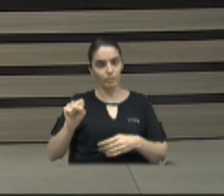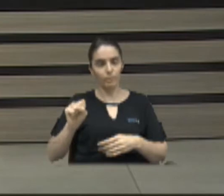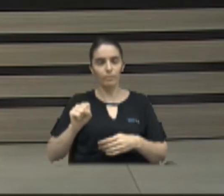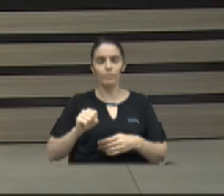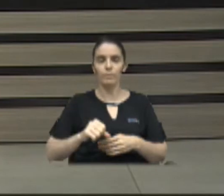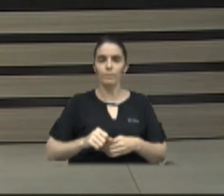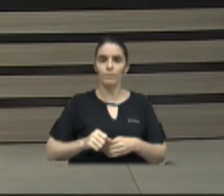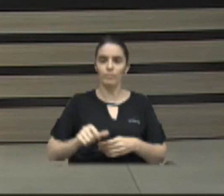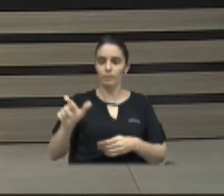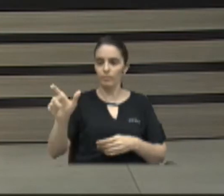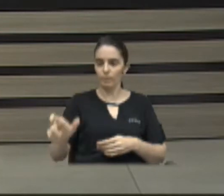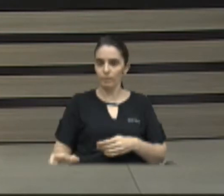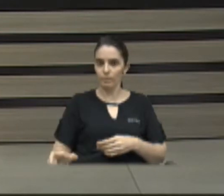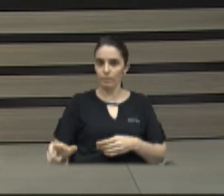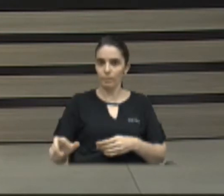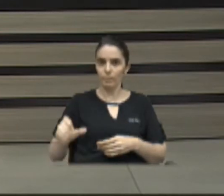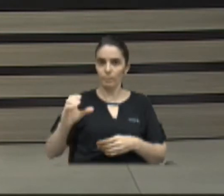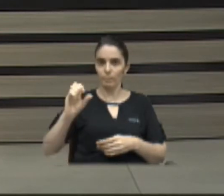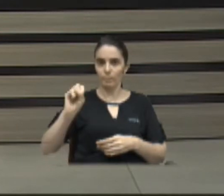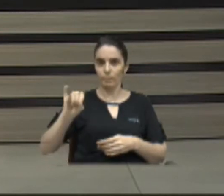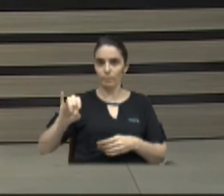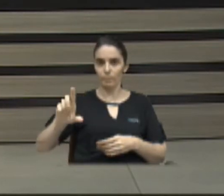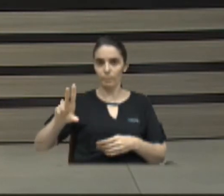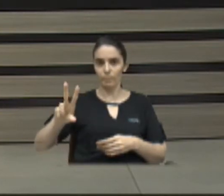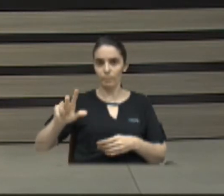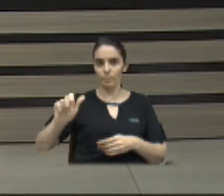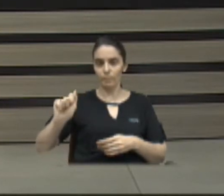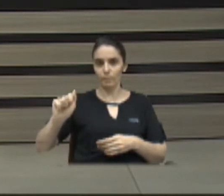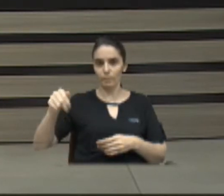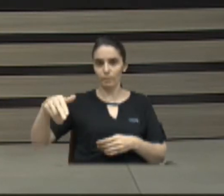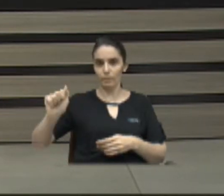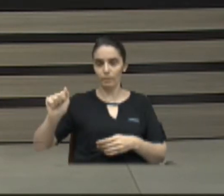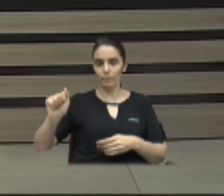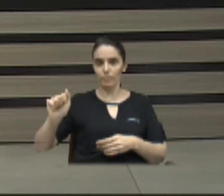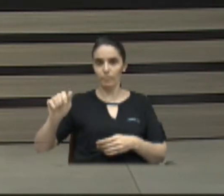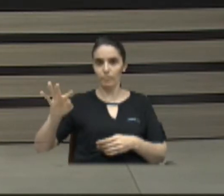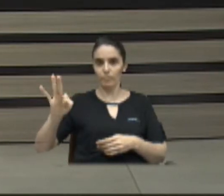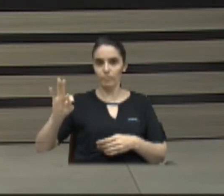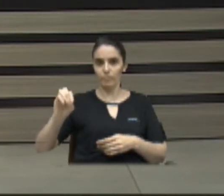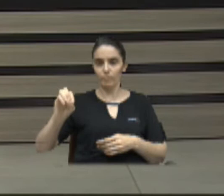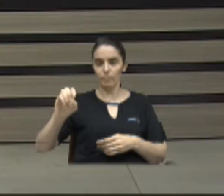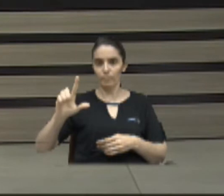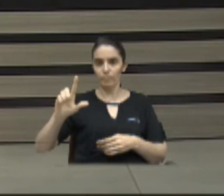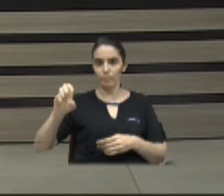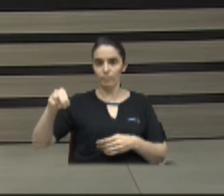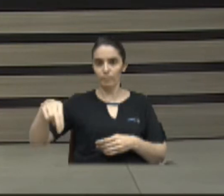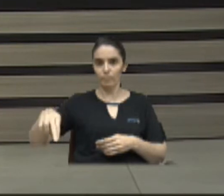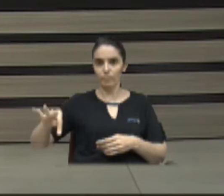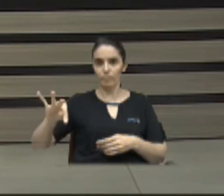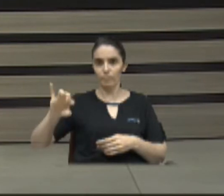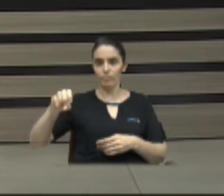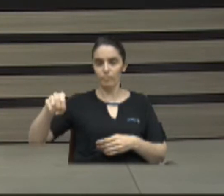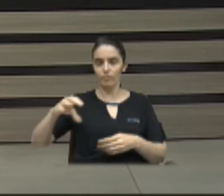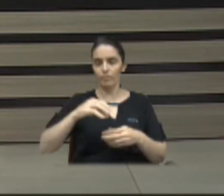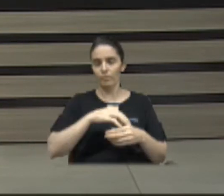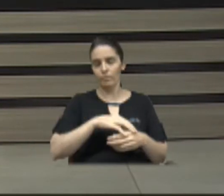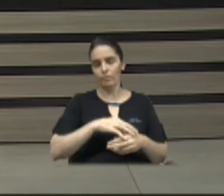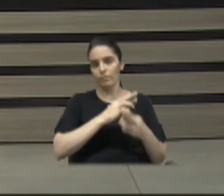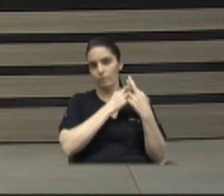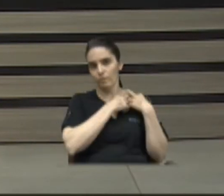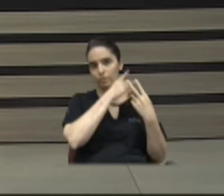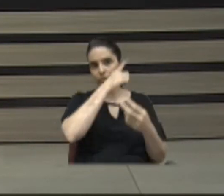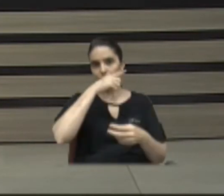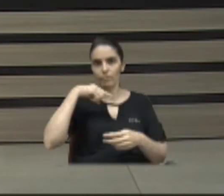pesar pelo falecimento da senhora Silvana Aparecida de Oliveira Tolentino. Vereadora doutora Mayra Costa.